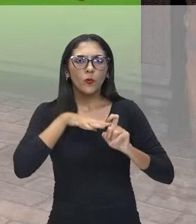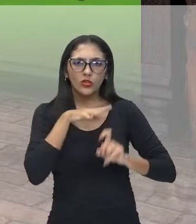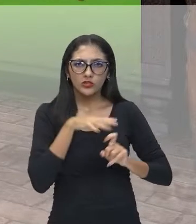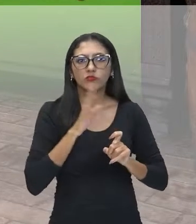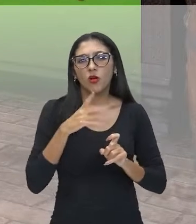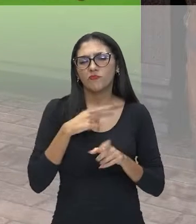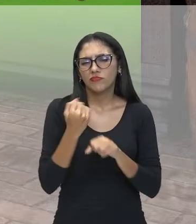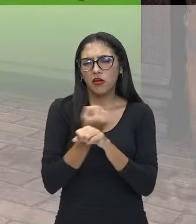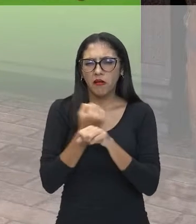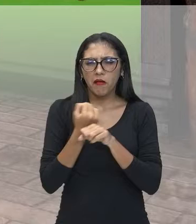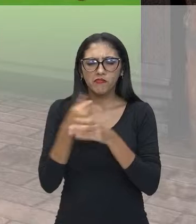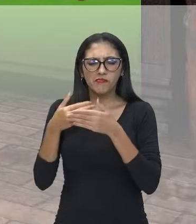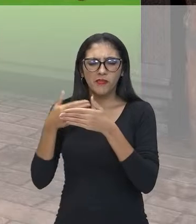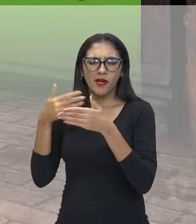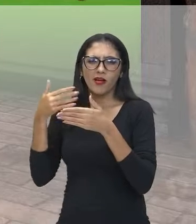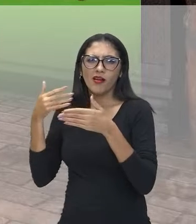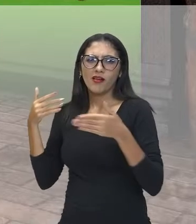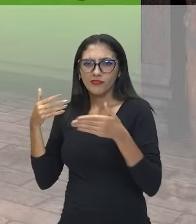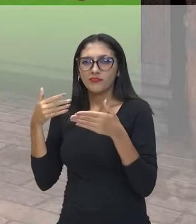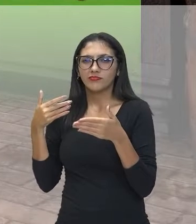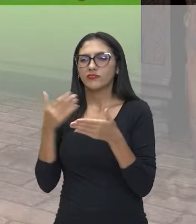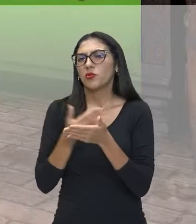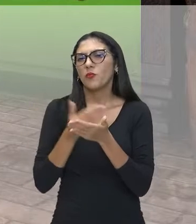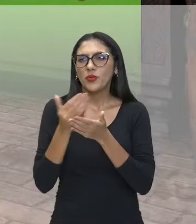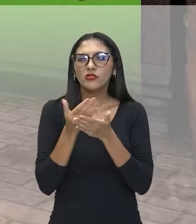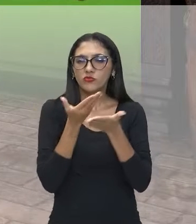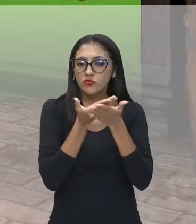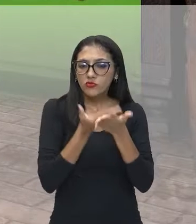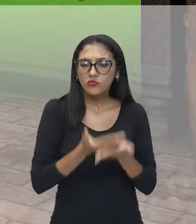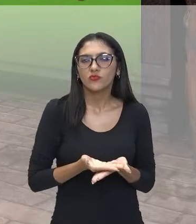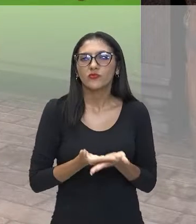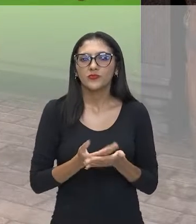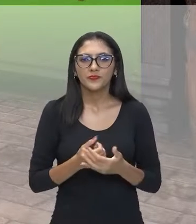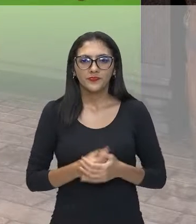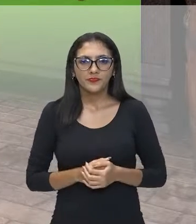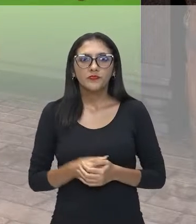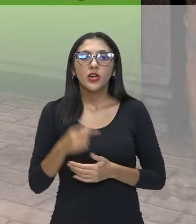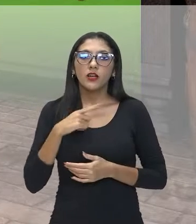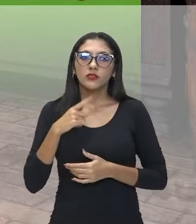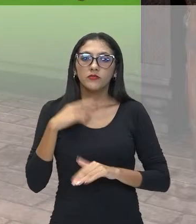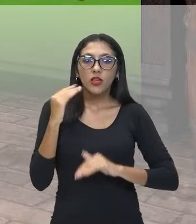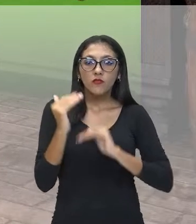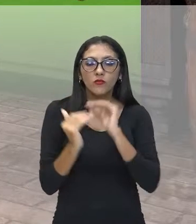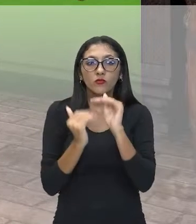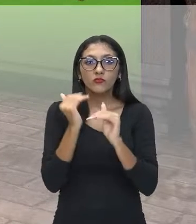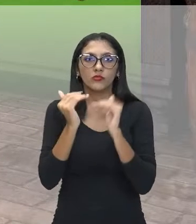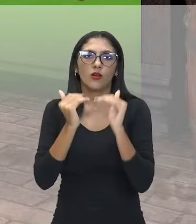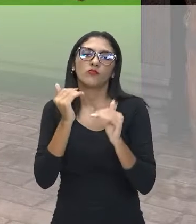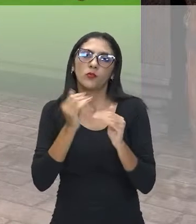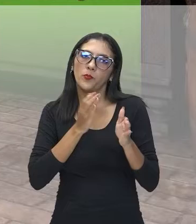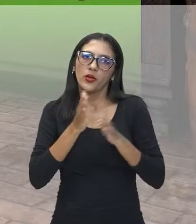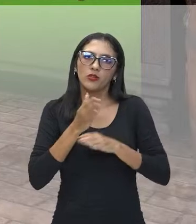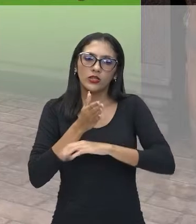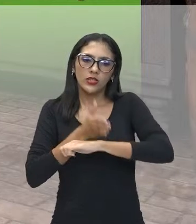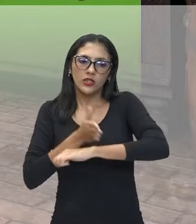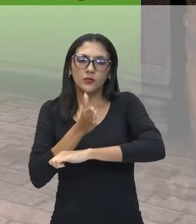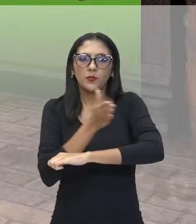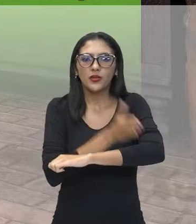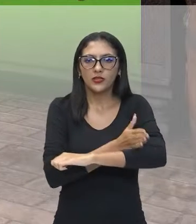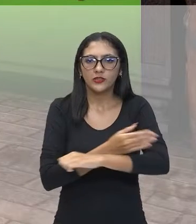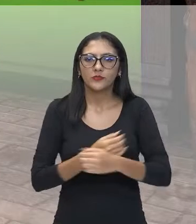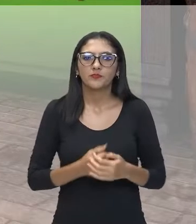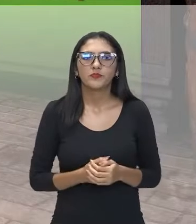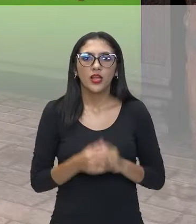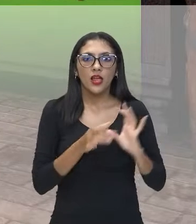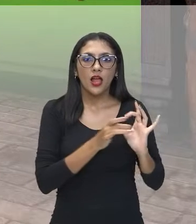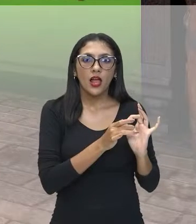atrás, lá nos primórdios da química, né? E que floresceu durante a Idade Média, reunindo a